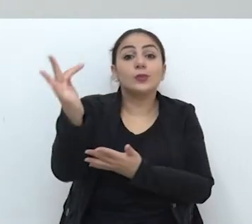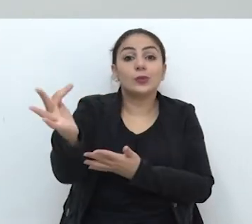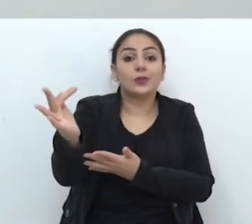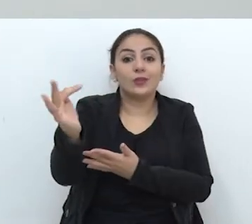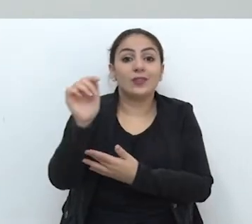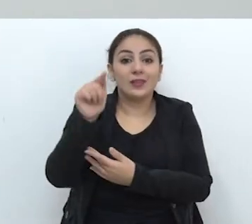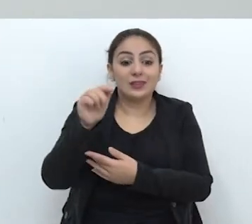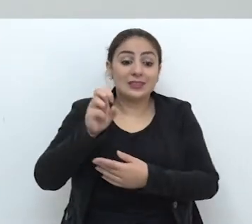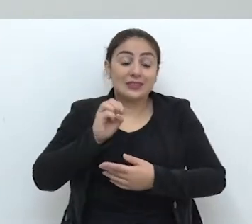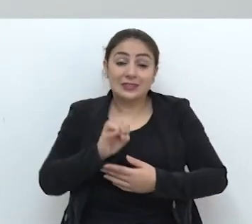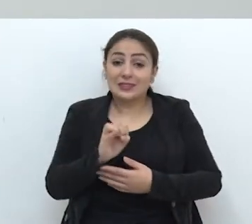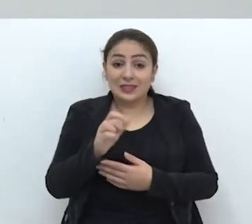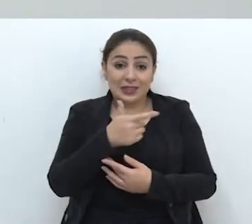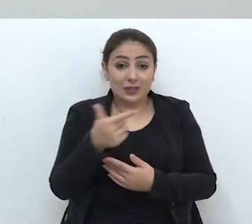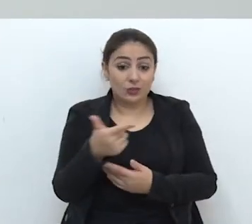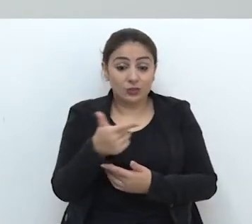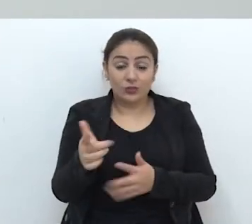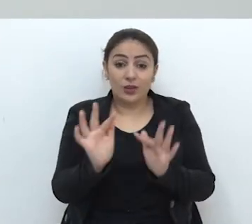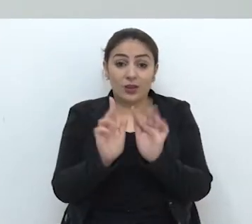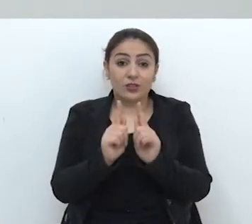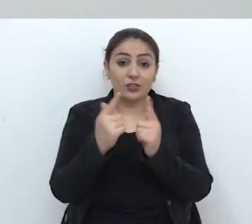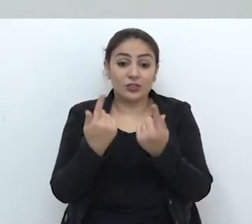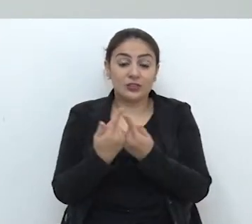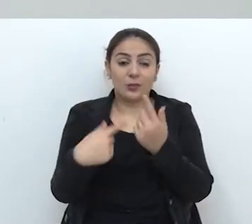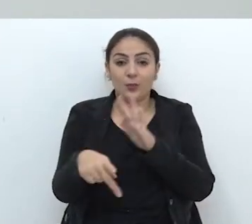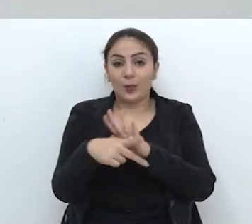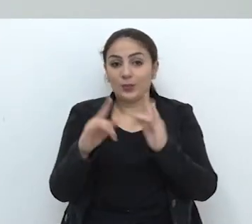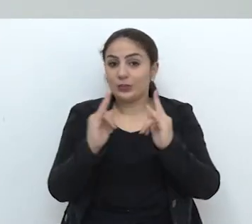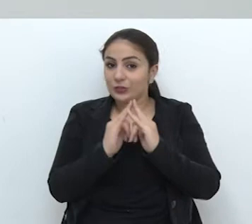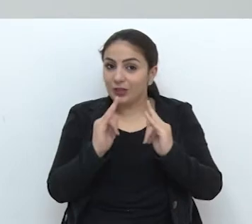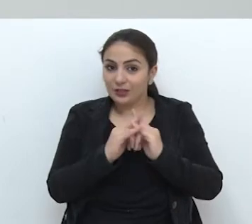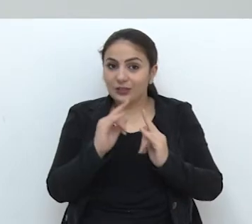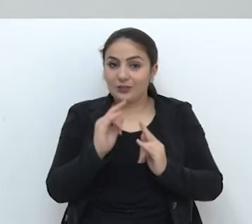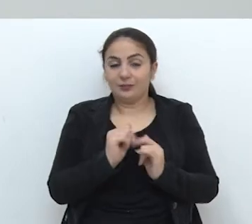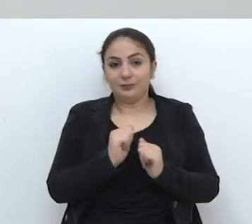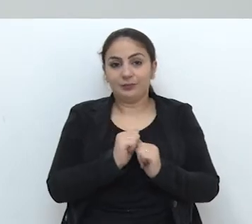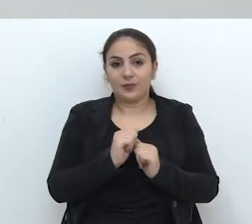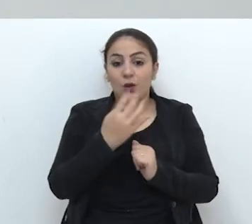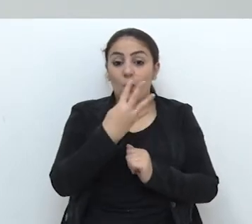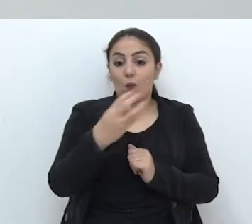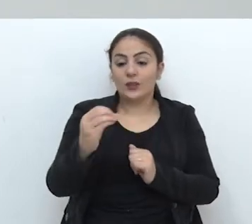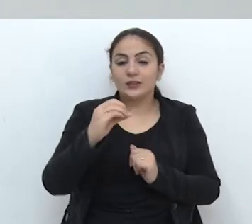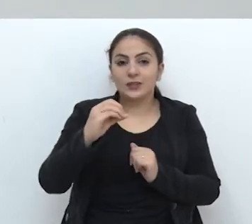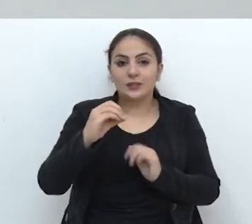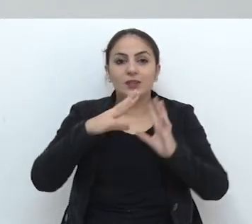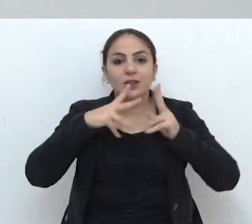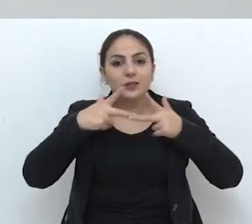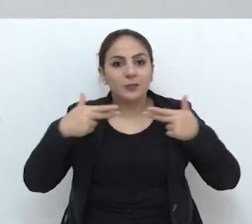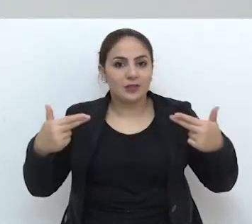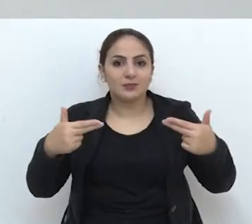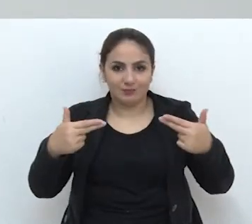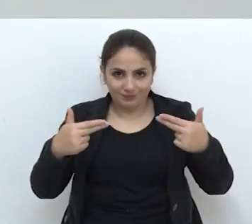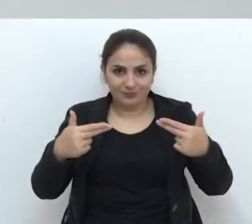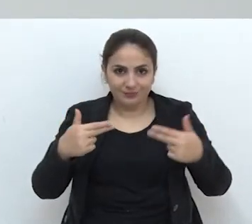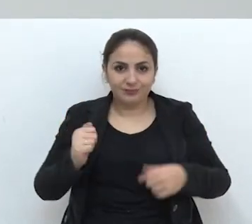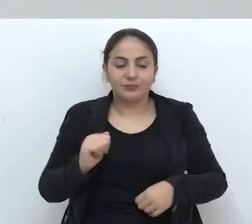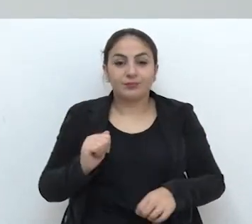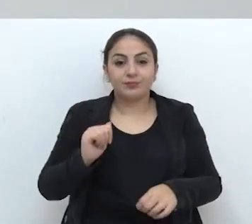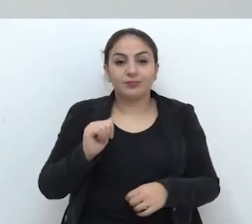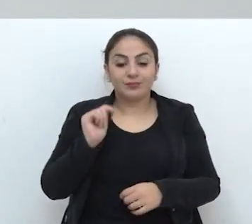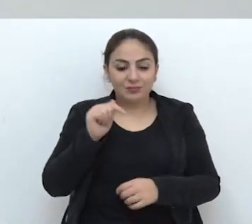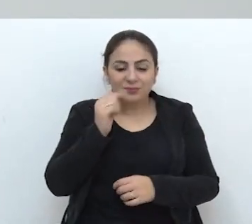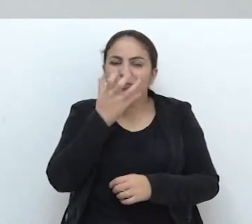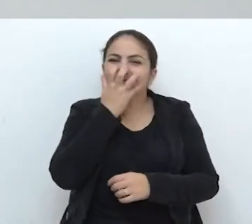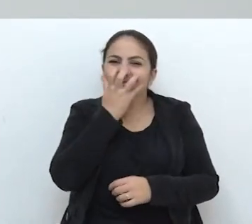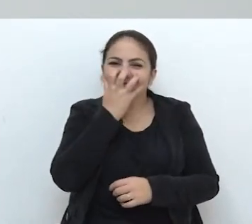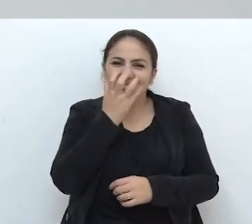deles sem a gestão da ONG, a esses 400 animais, quase 400 animais. E o